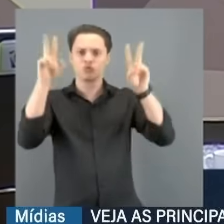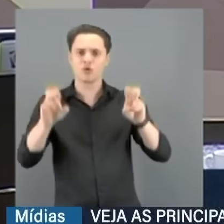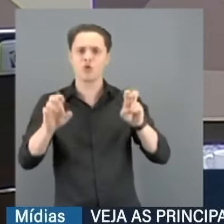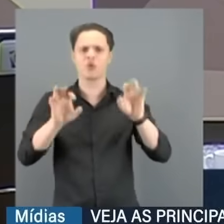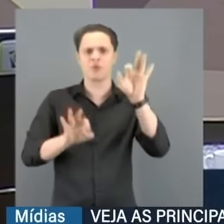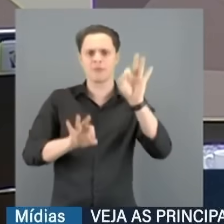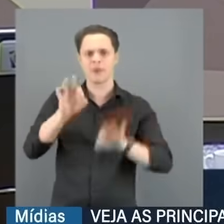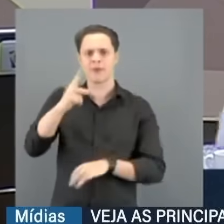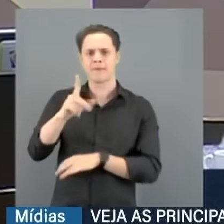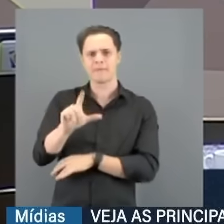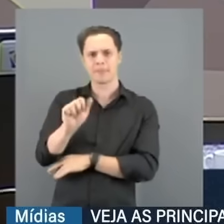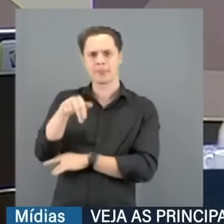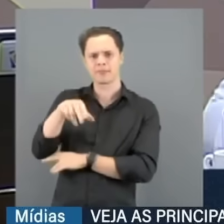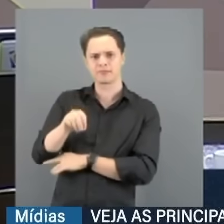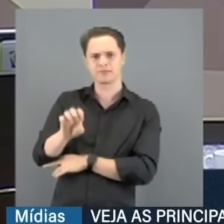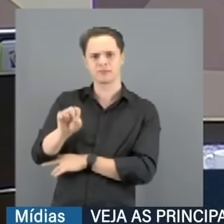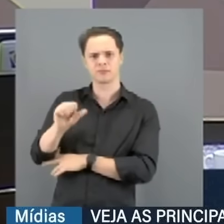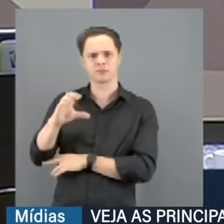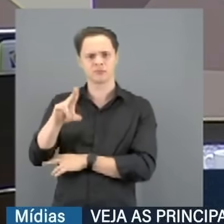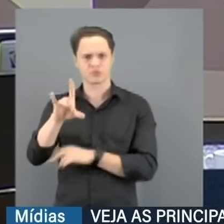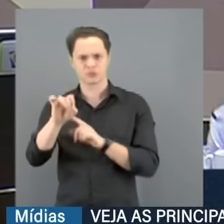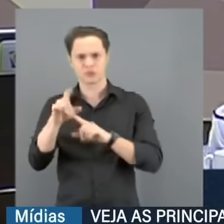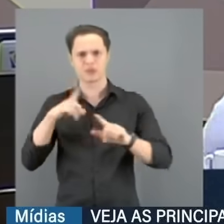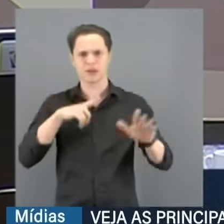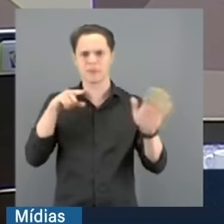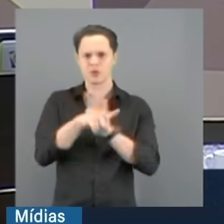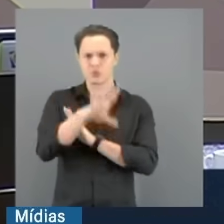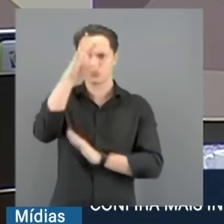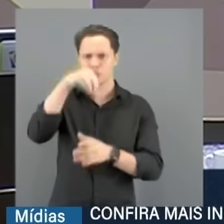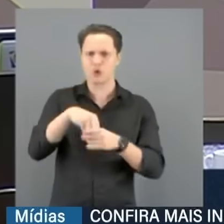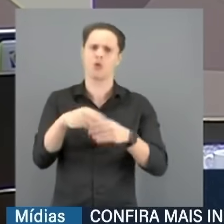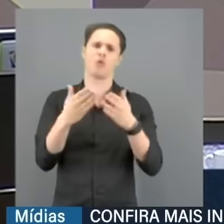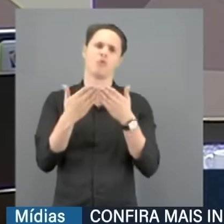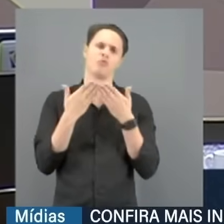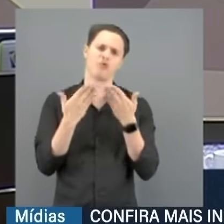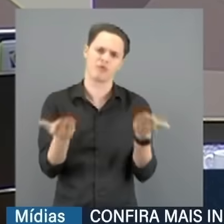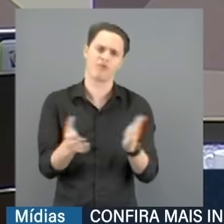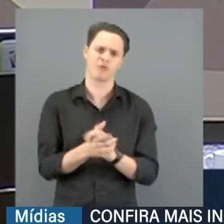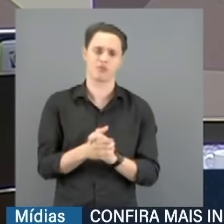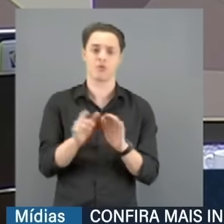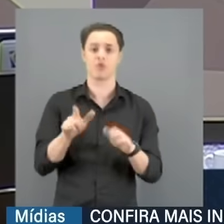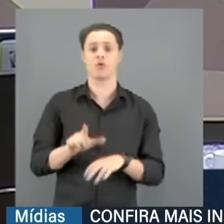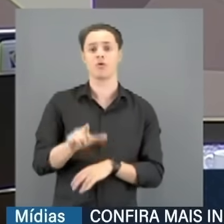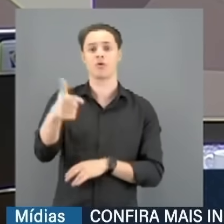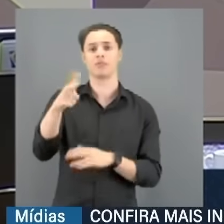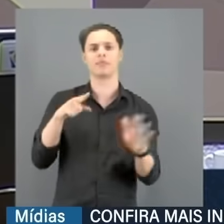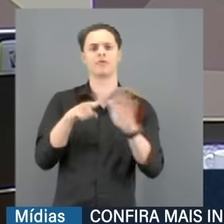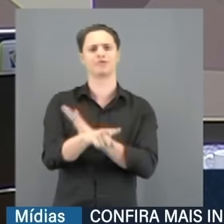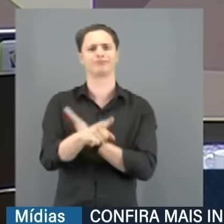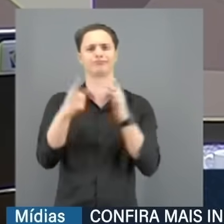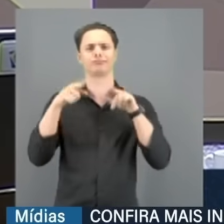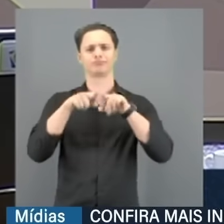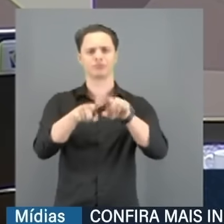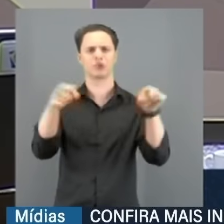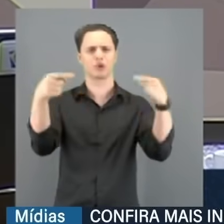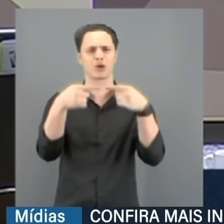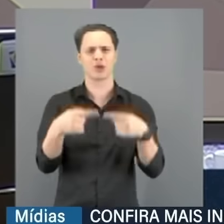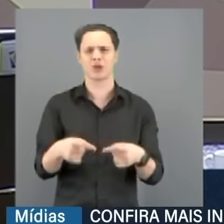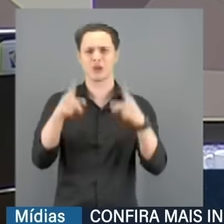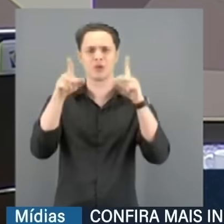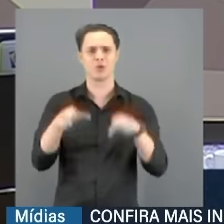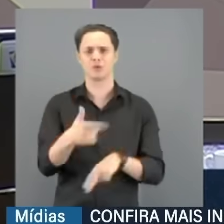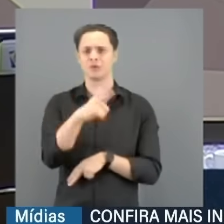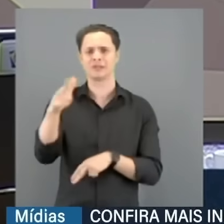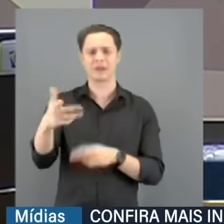uma pergunta num documento dele de plano escudo. Por favor, gente, a outra pergunta é na mesma linha, não tem o menor